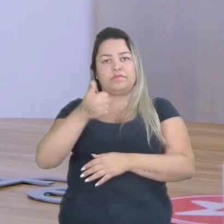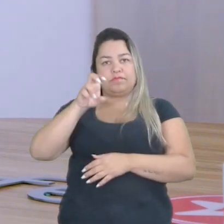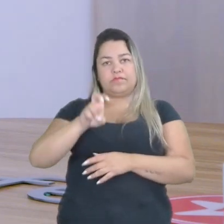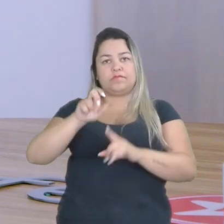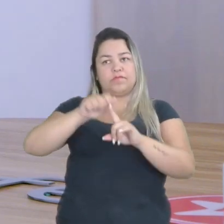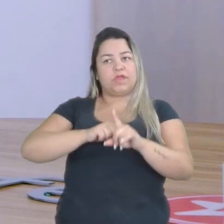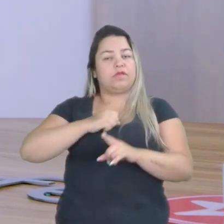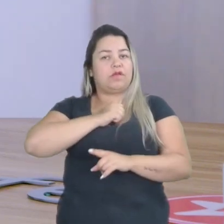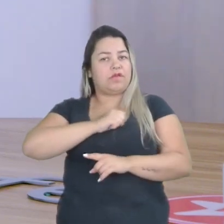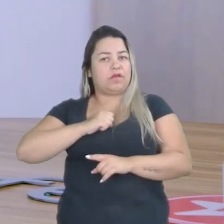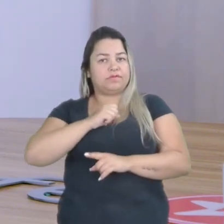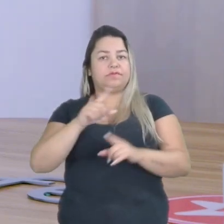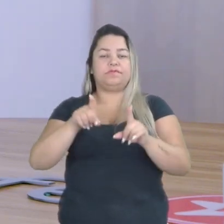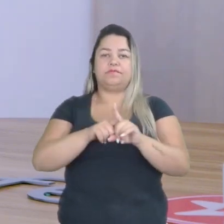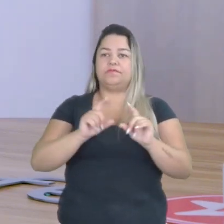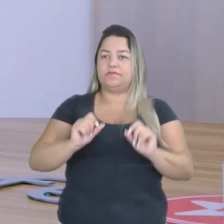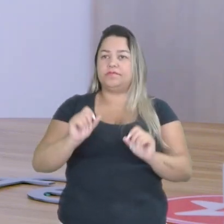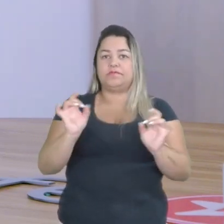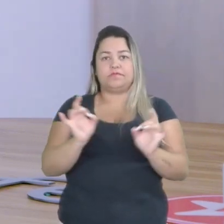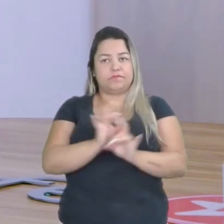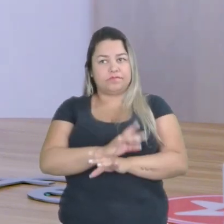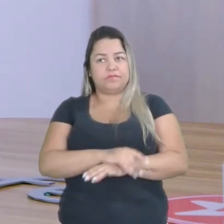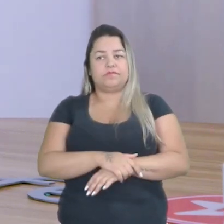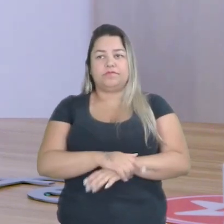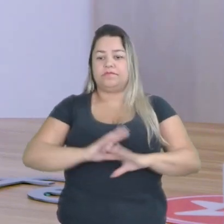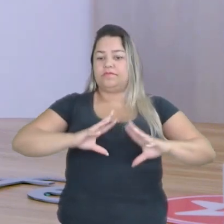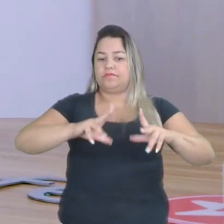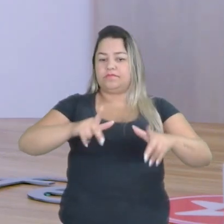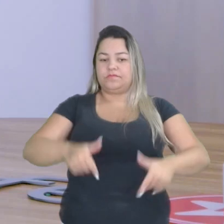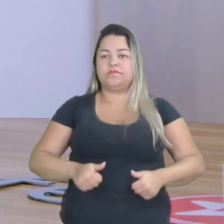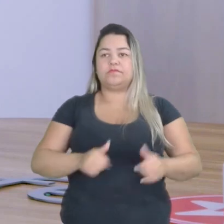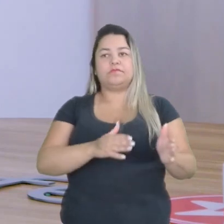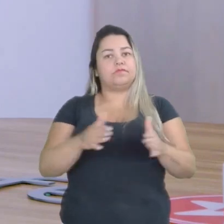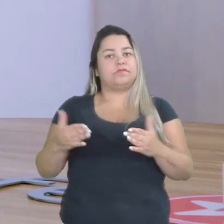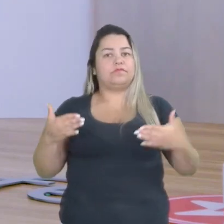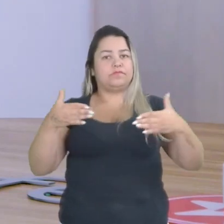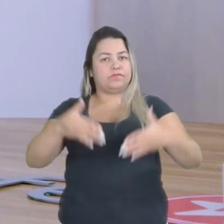dia 15 de agosto. Depois há uma consolidação de todo esse